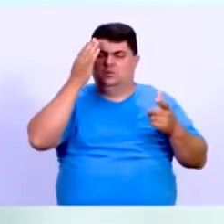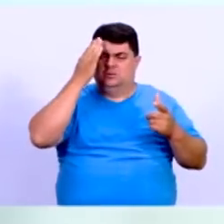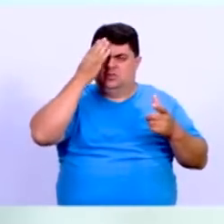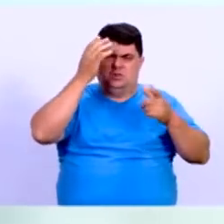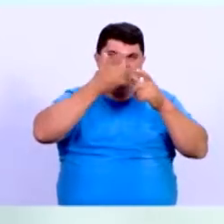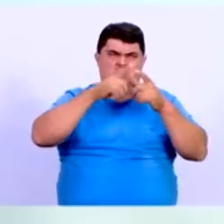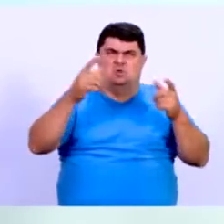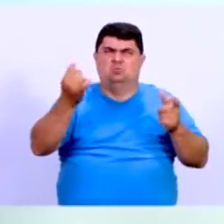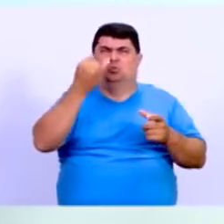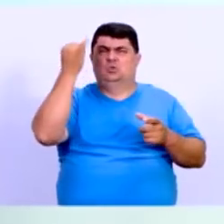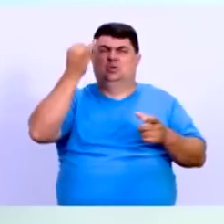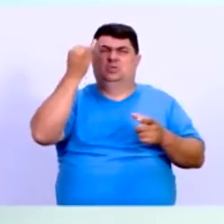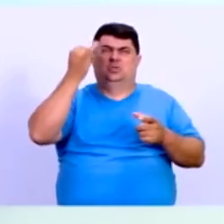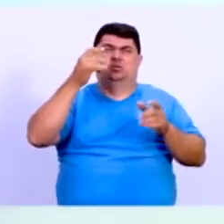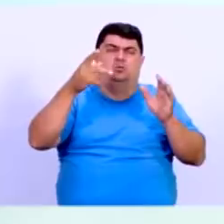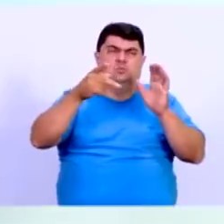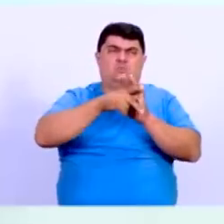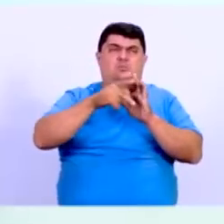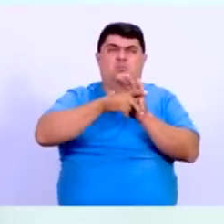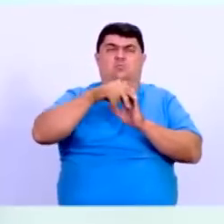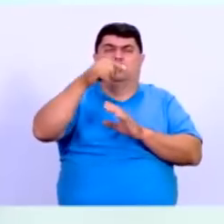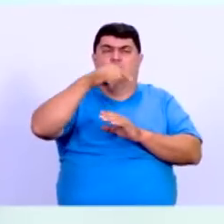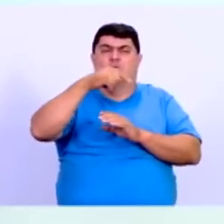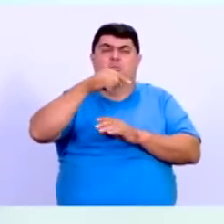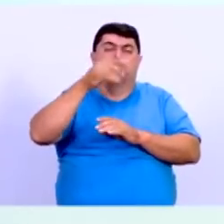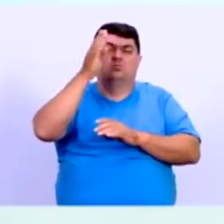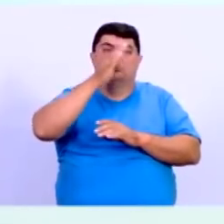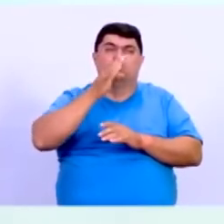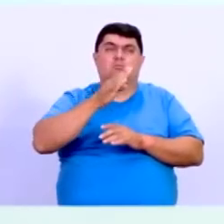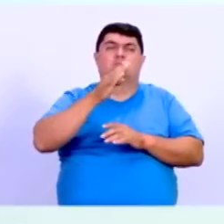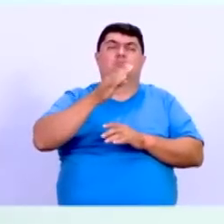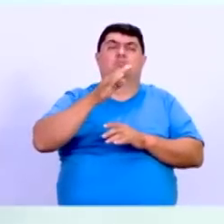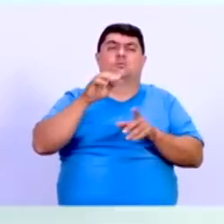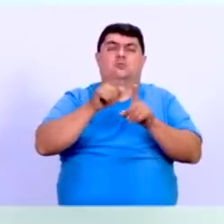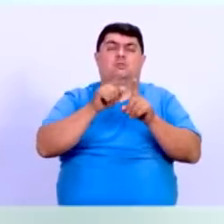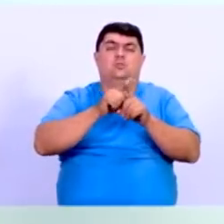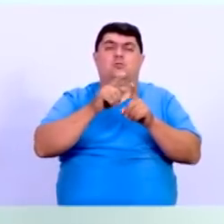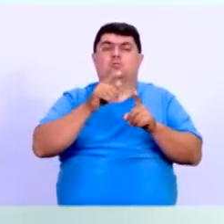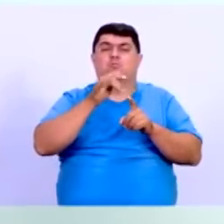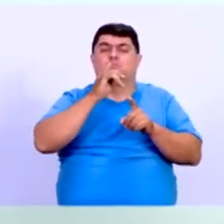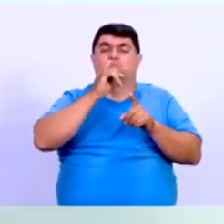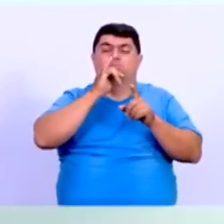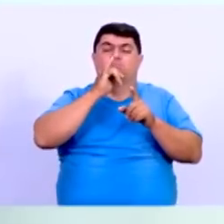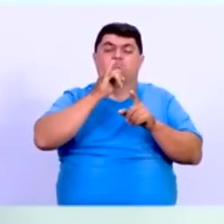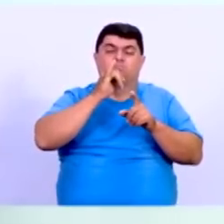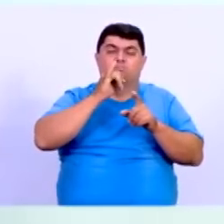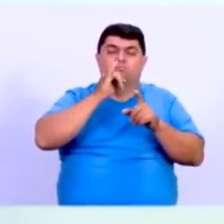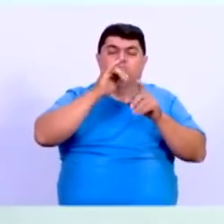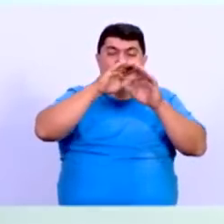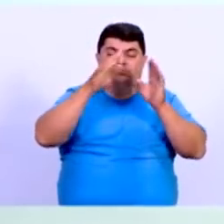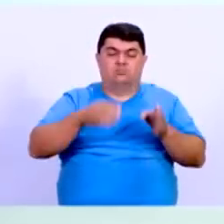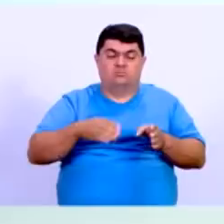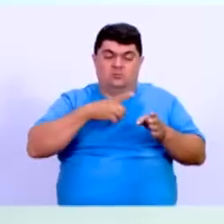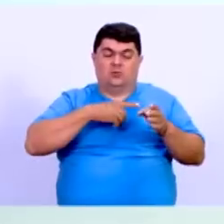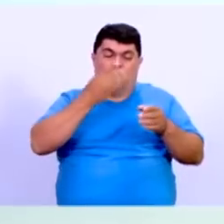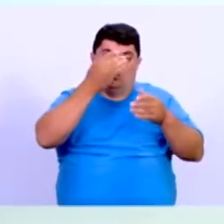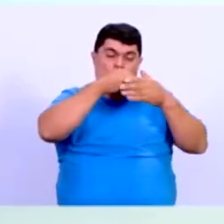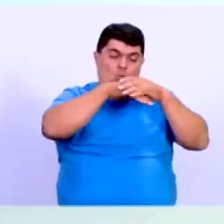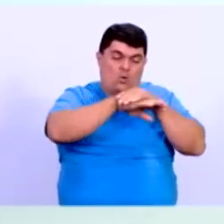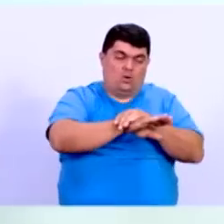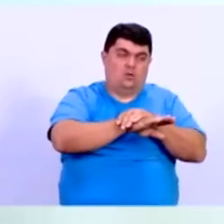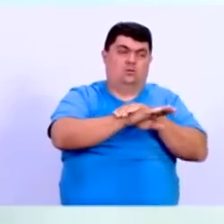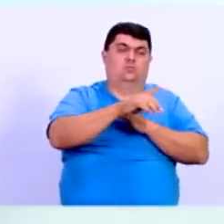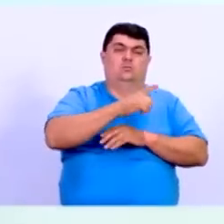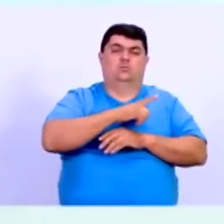muito importante aí, né, para a maioria dos estados no Brasil. E essa empresa ela tem um servidor lá, um servidor que disponibiliza esse serviço,